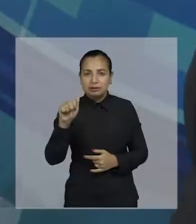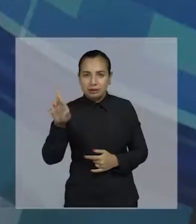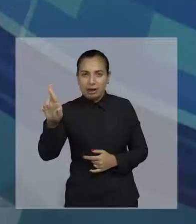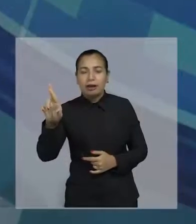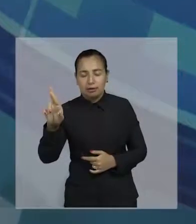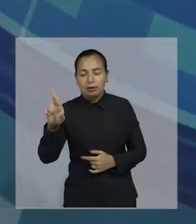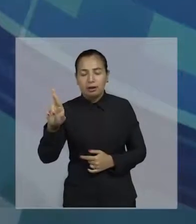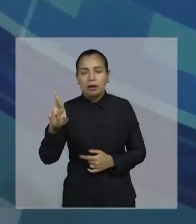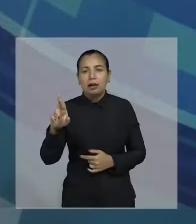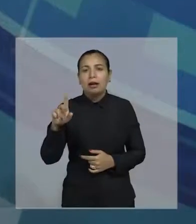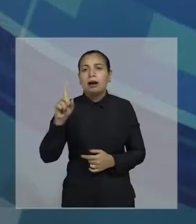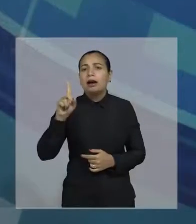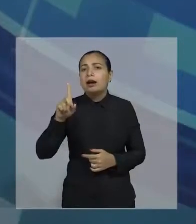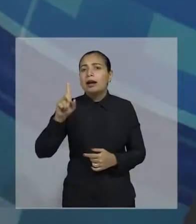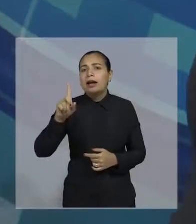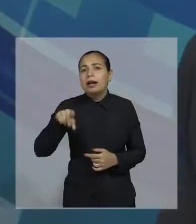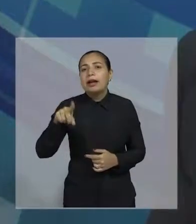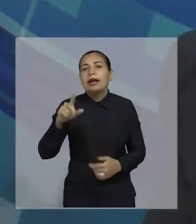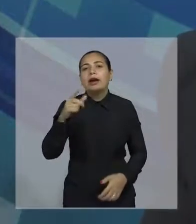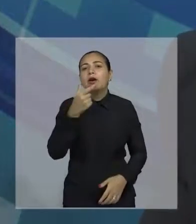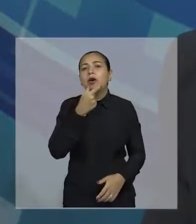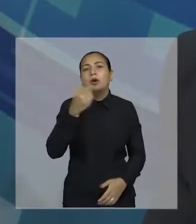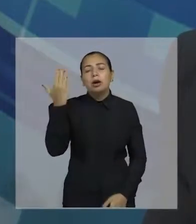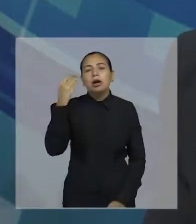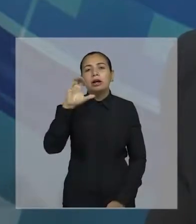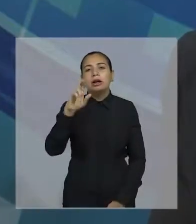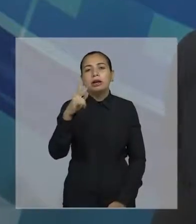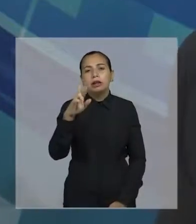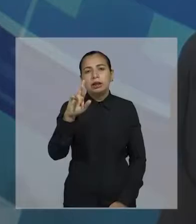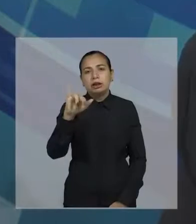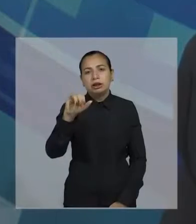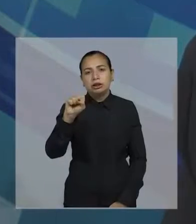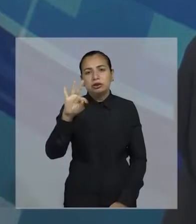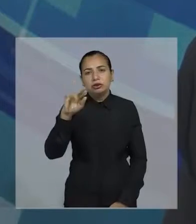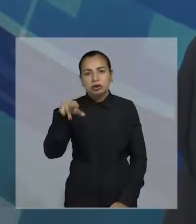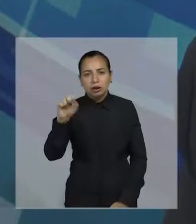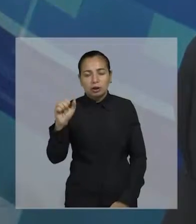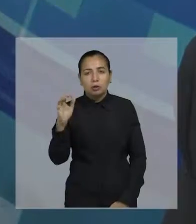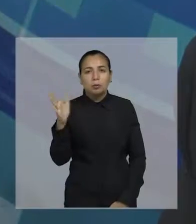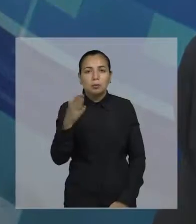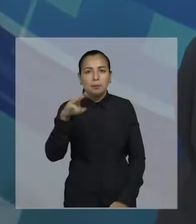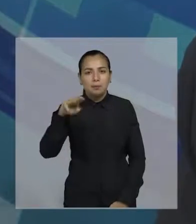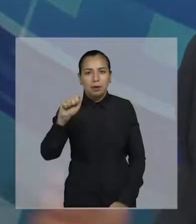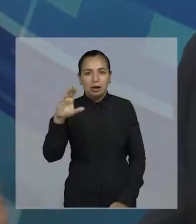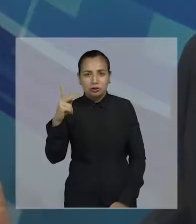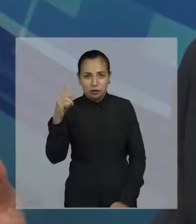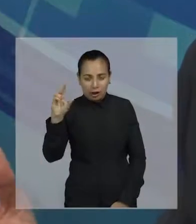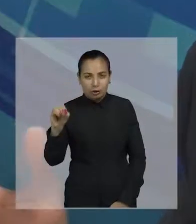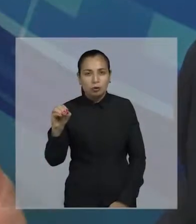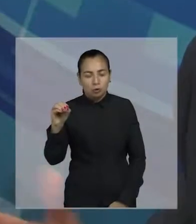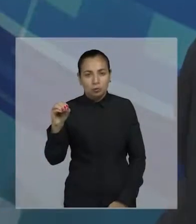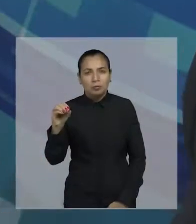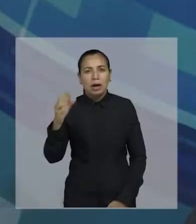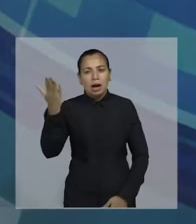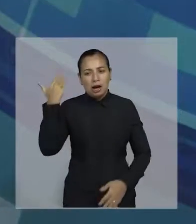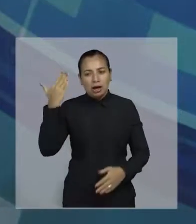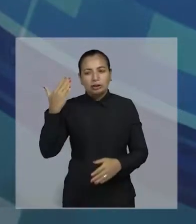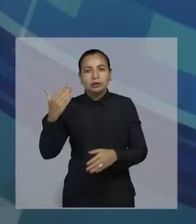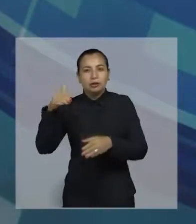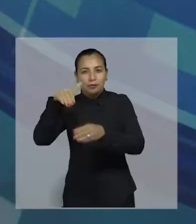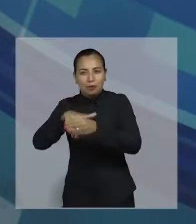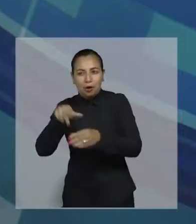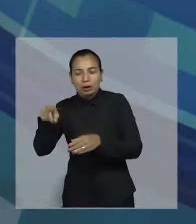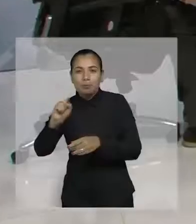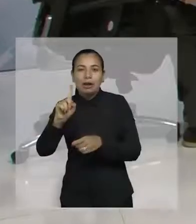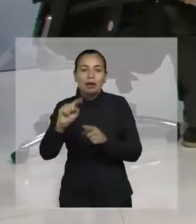Machado, o Cristiano Machado era candidato à presidência pelo PSD e o PSD o ignorou e votou foi no Getúlio em 1950.